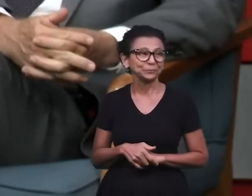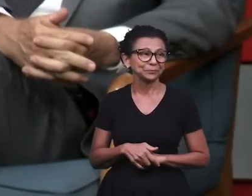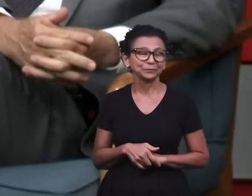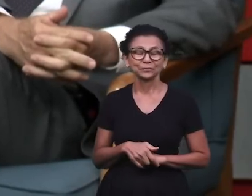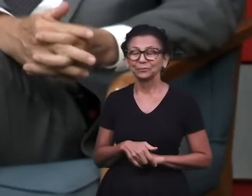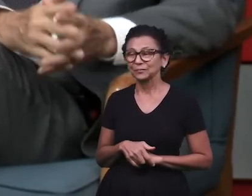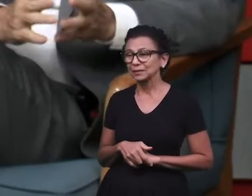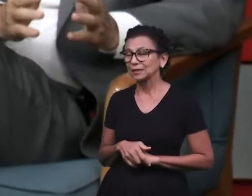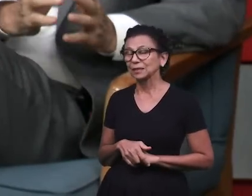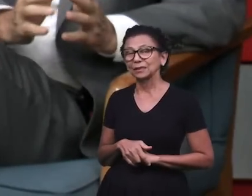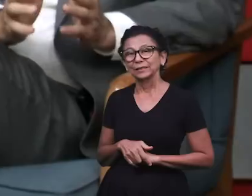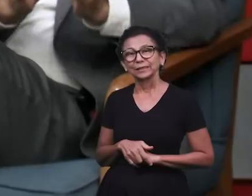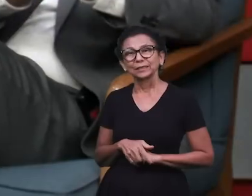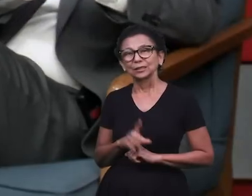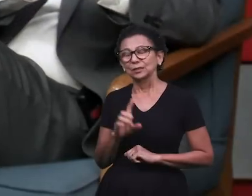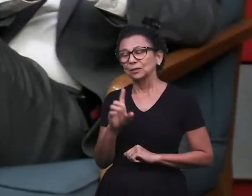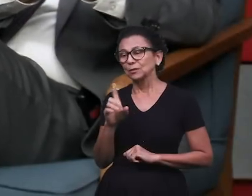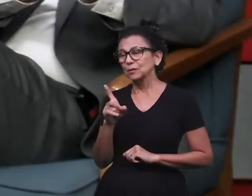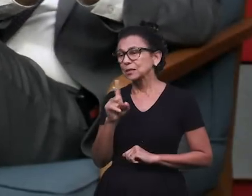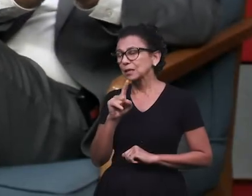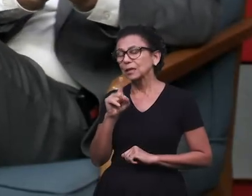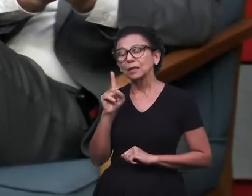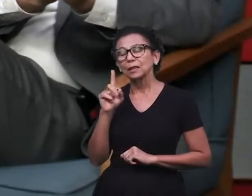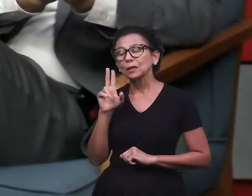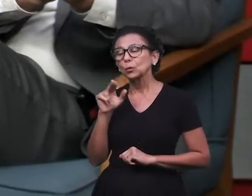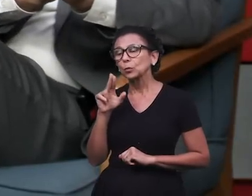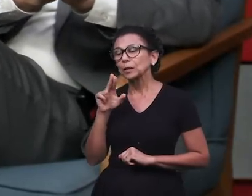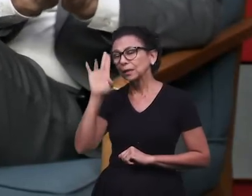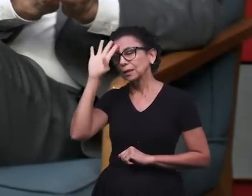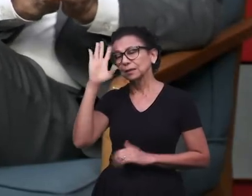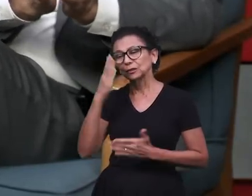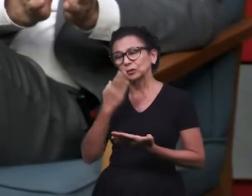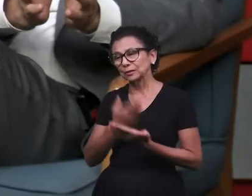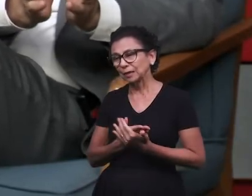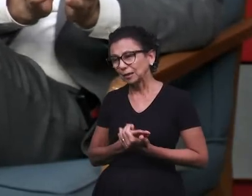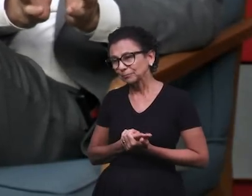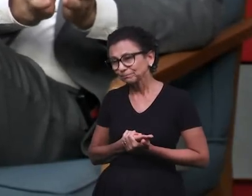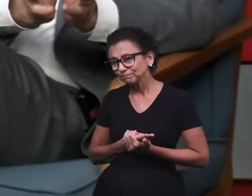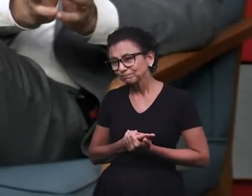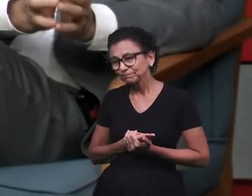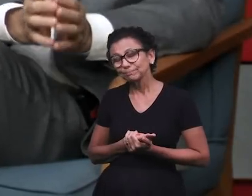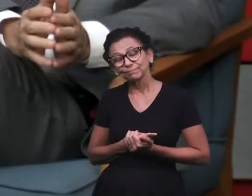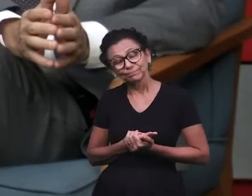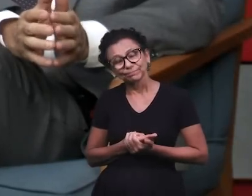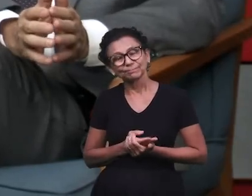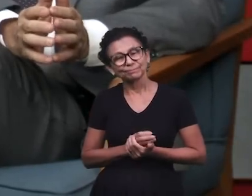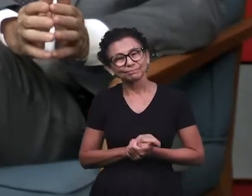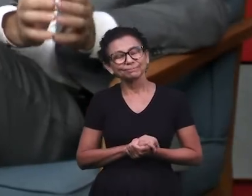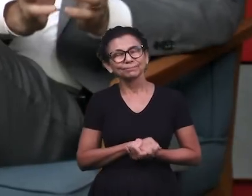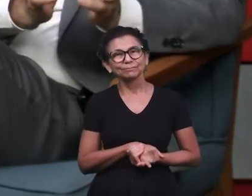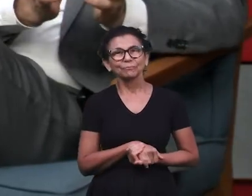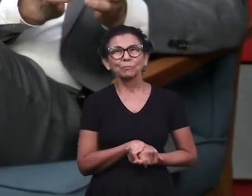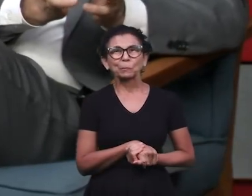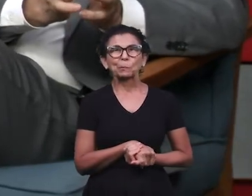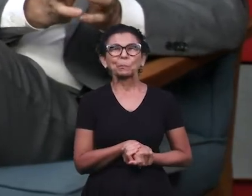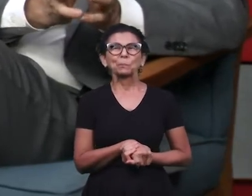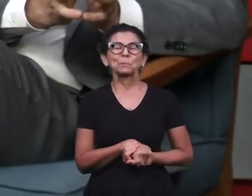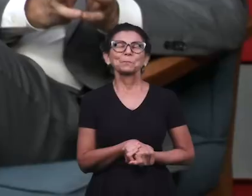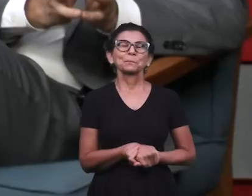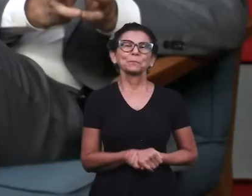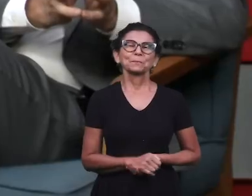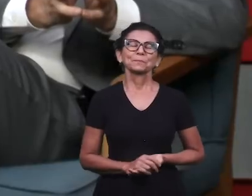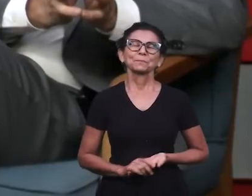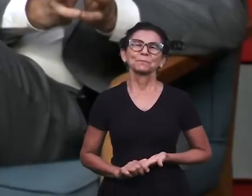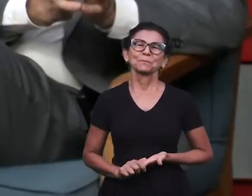hoje. Que coisa bonita, e talvez não, sem dúvida, é a coisa